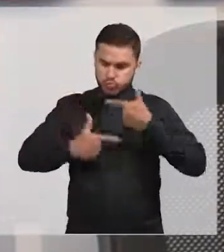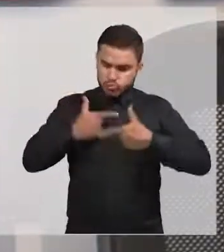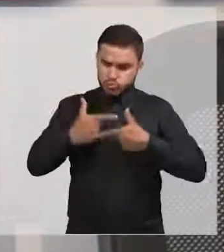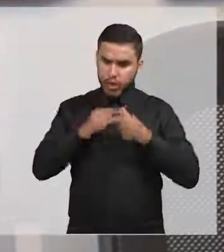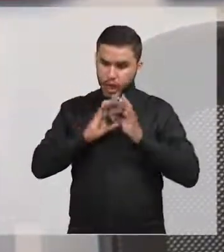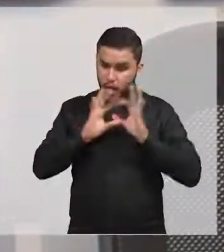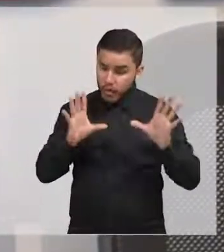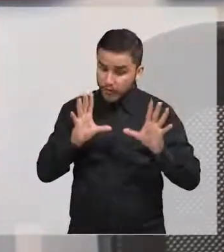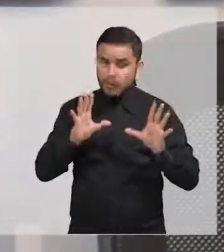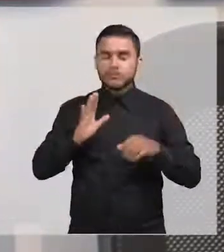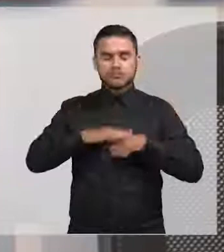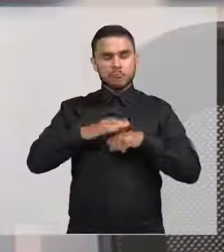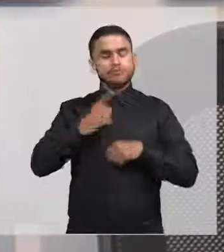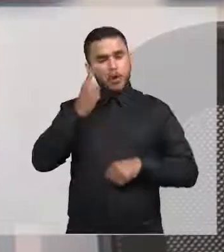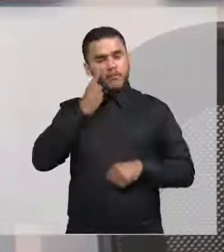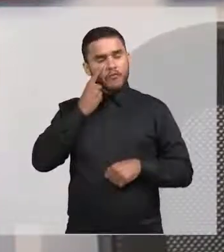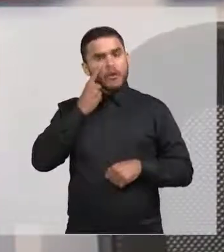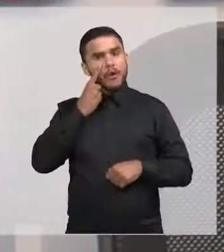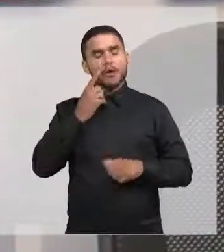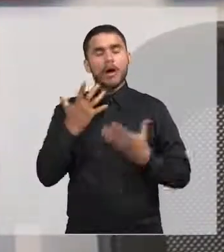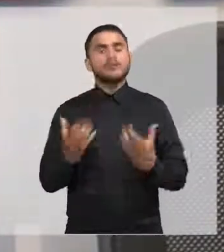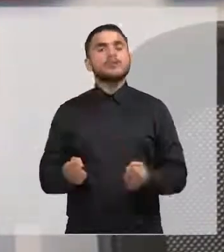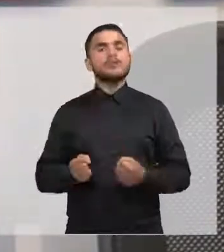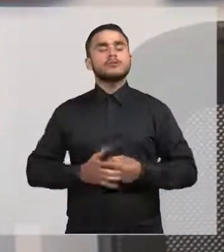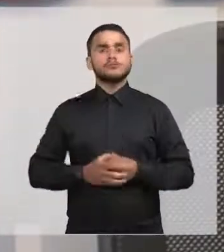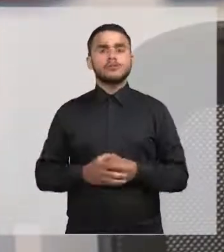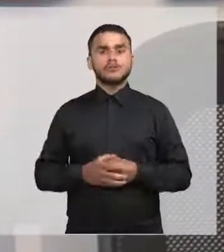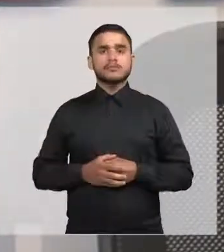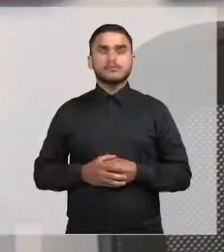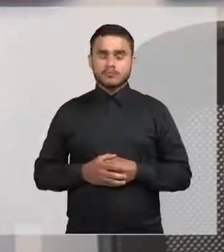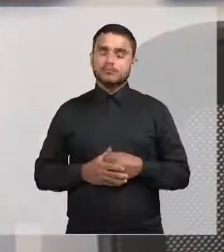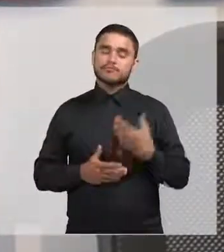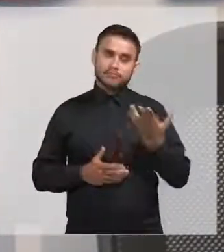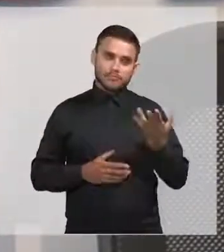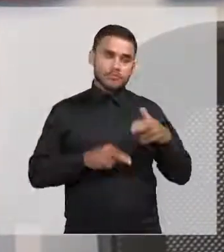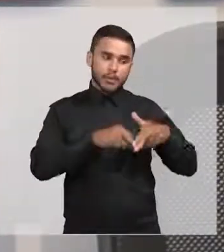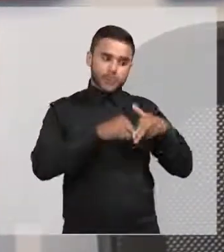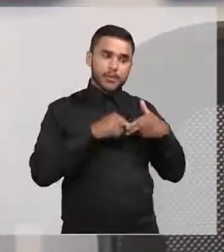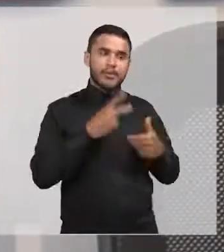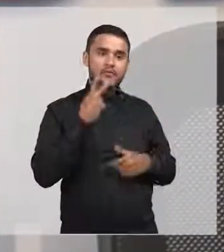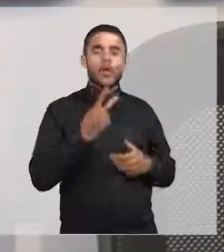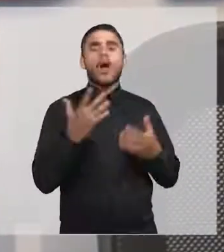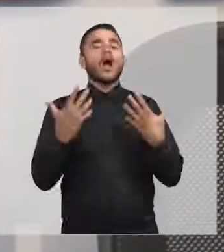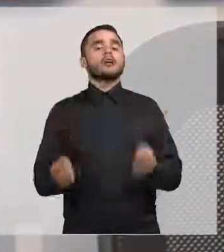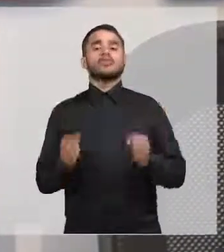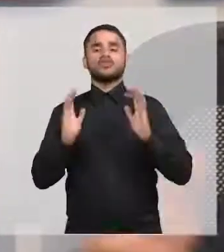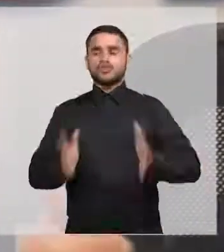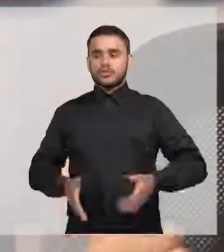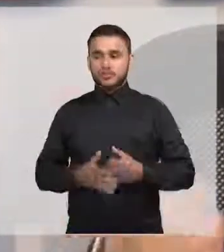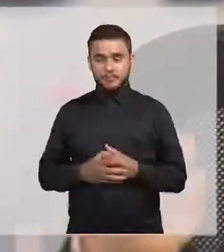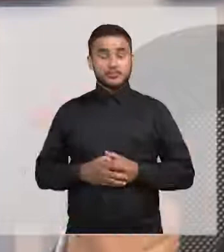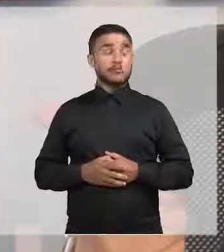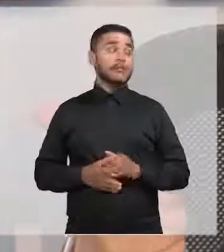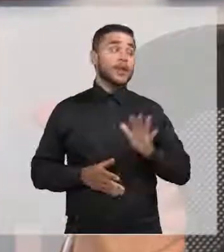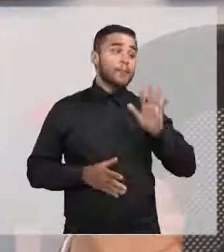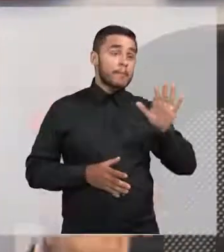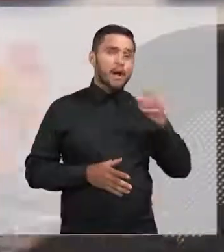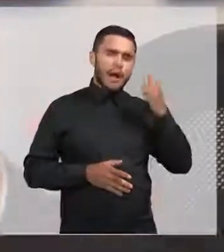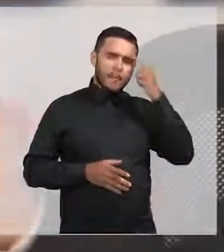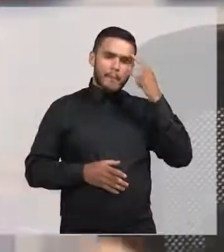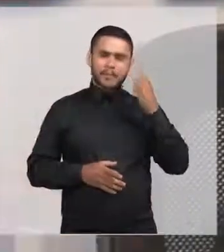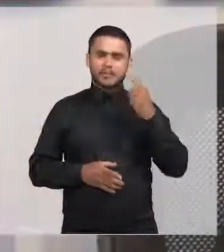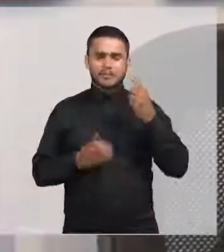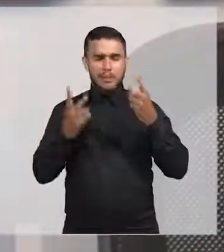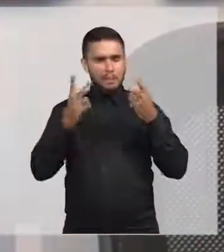existe. Essa entrada agora do menino do juiz Sérgio Moro no governo federal, porque a partir de segunda-feira,